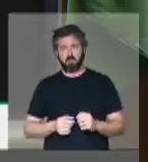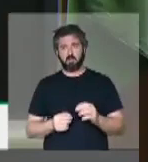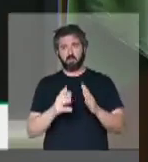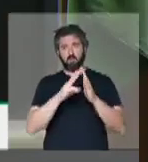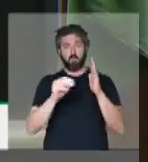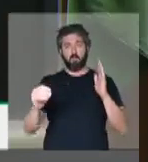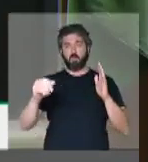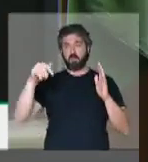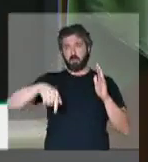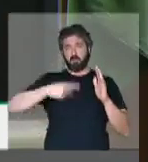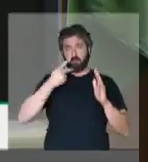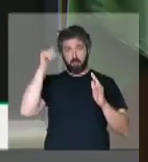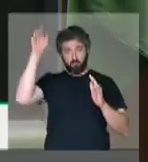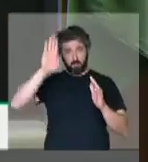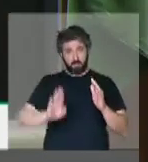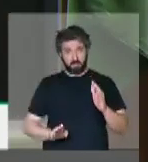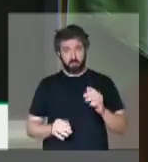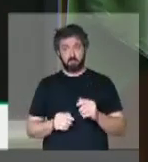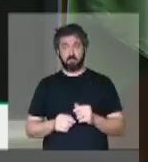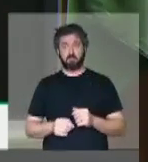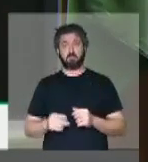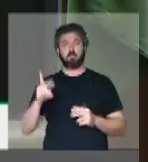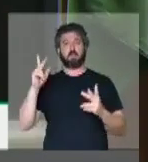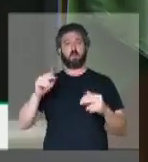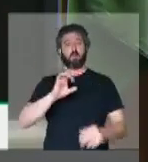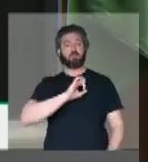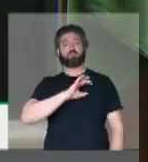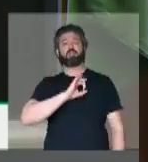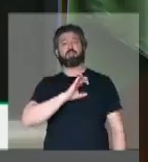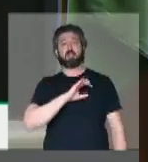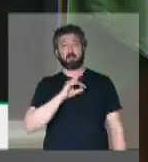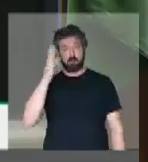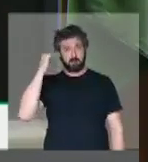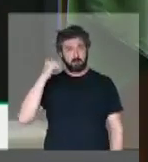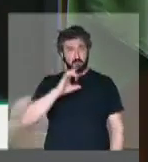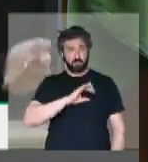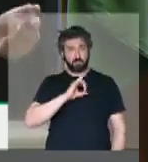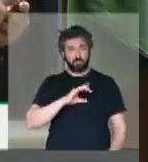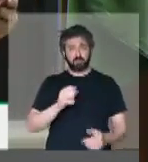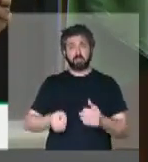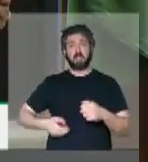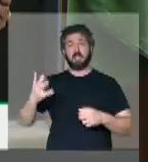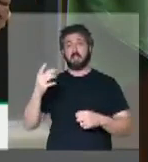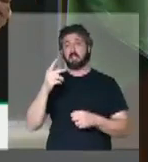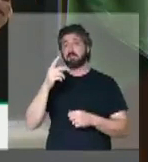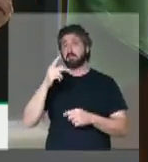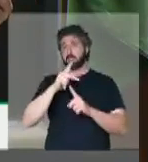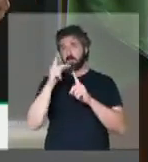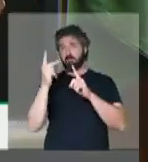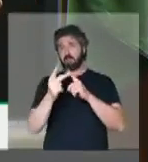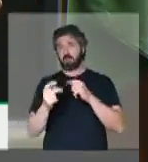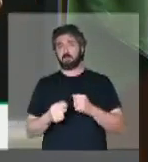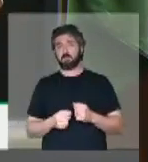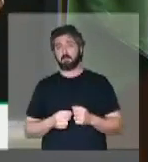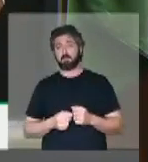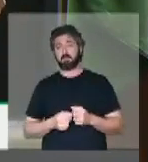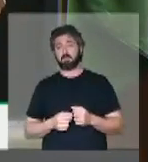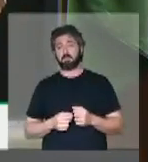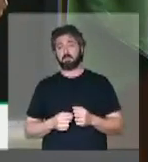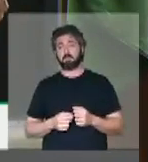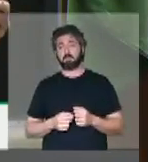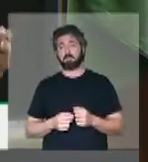modelo que estavam pregando aqui no Brasil? O modelo do Chile. Sabe quanto o Chile gasta com previdência?